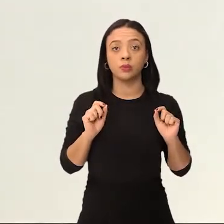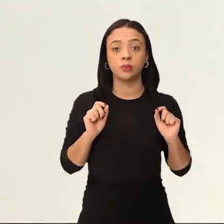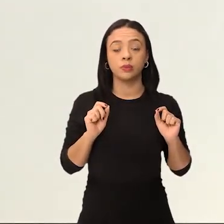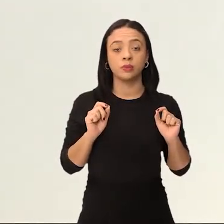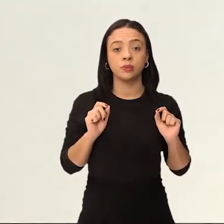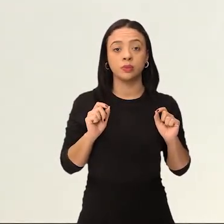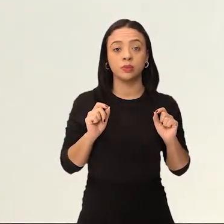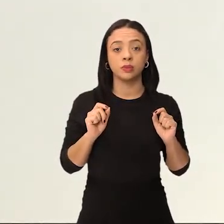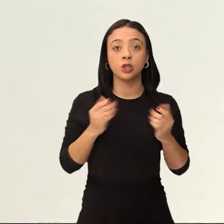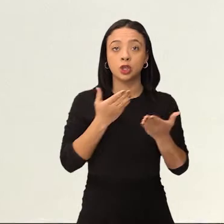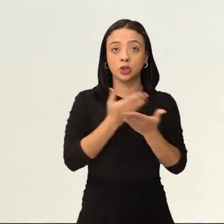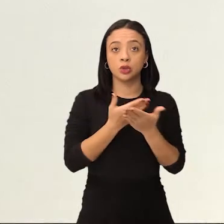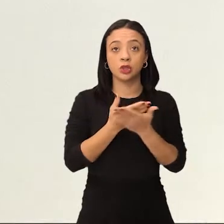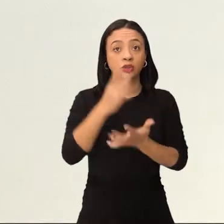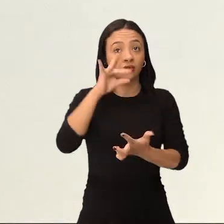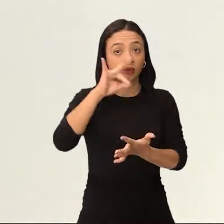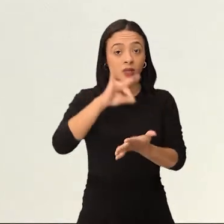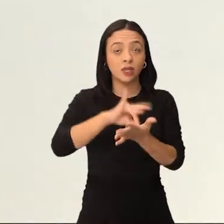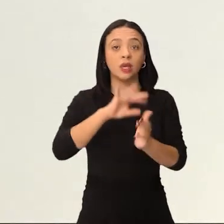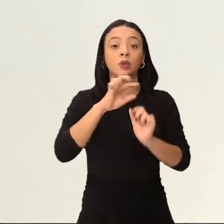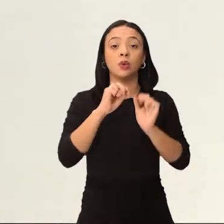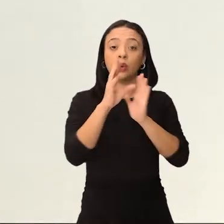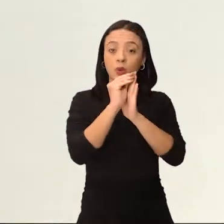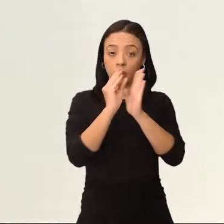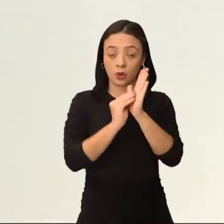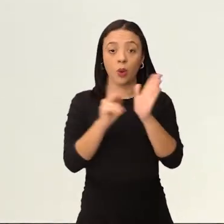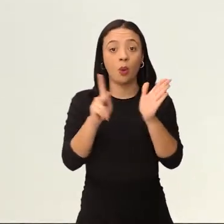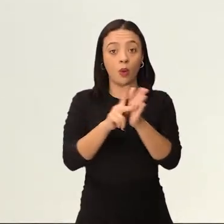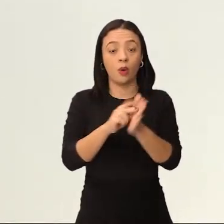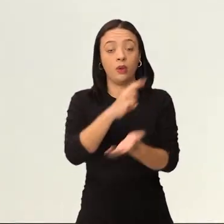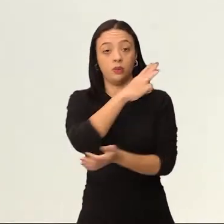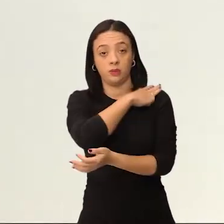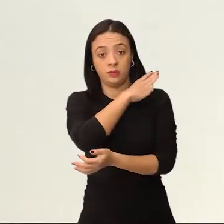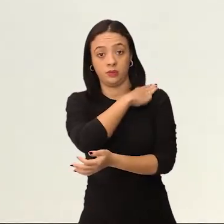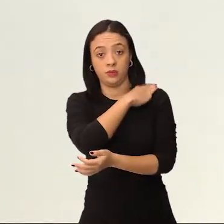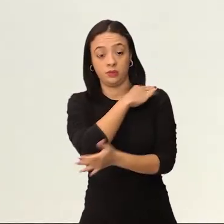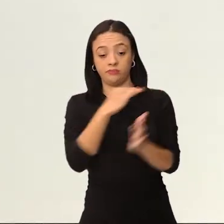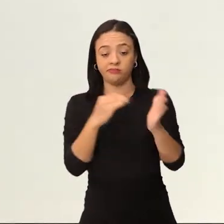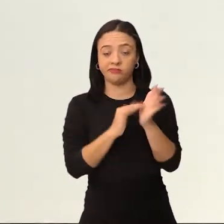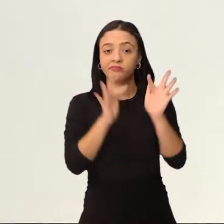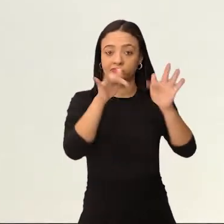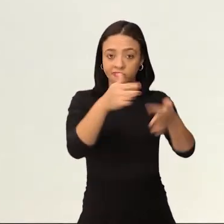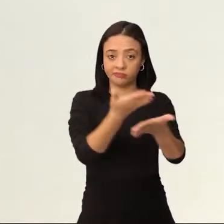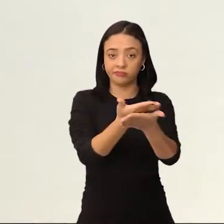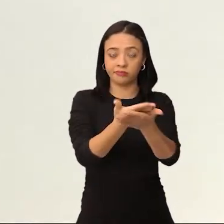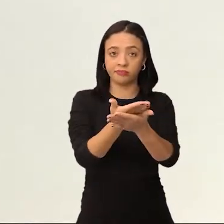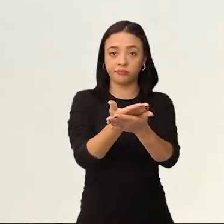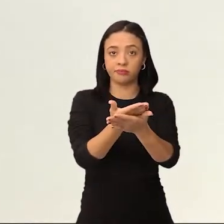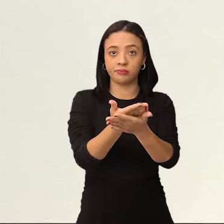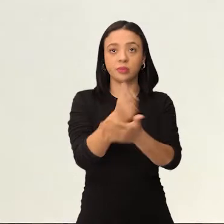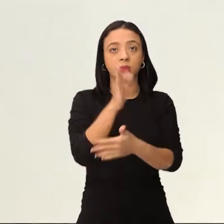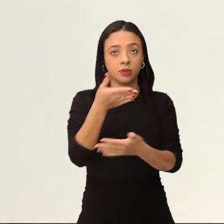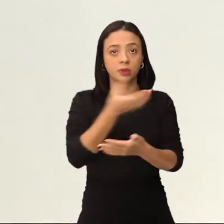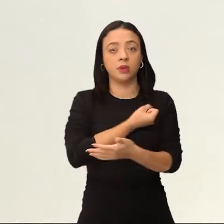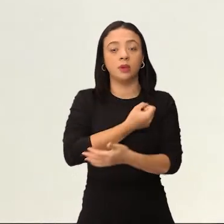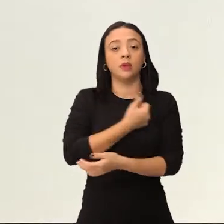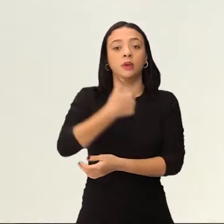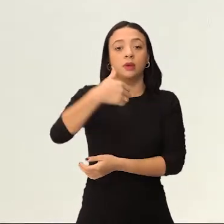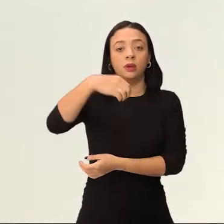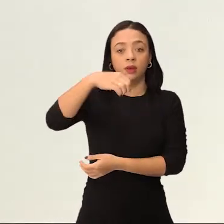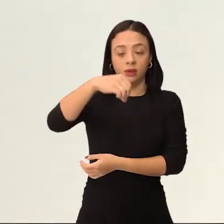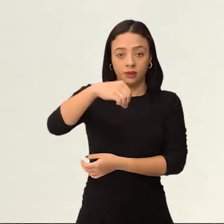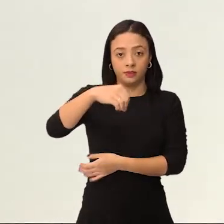agora vamos estudar definitivamente os conteúdos do terceiro ano até a última aula né Nós estamos na aula de número